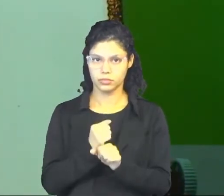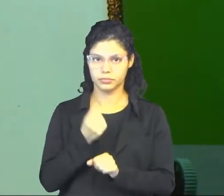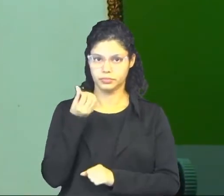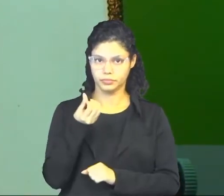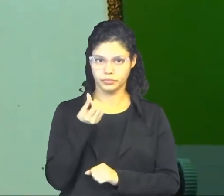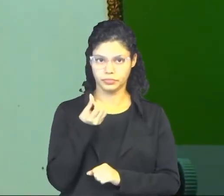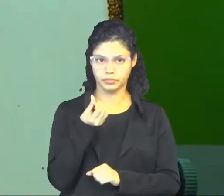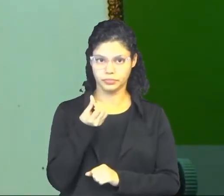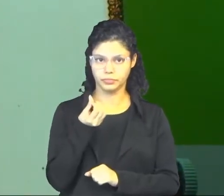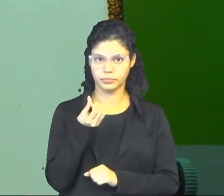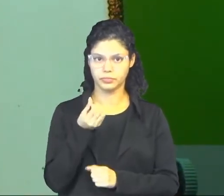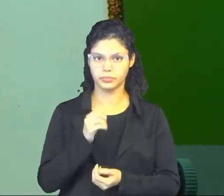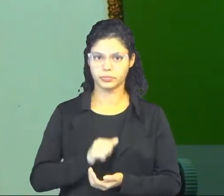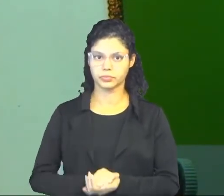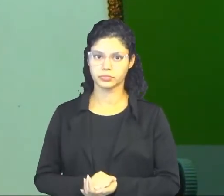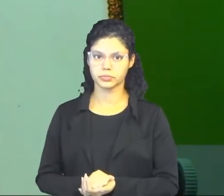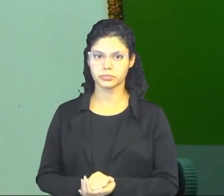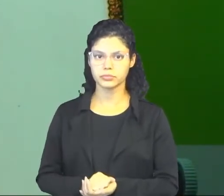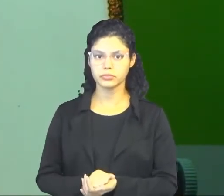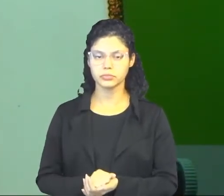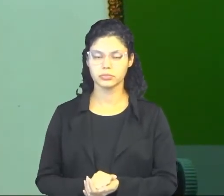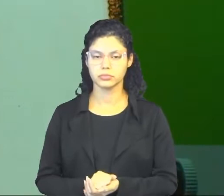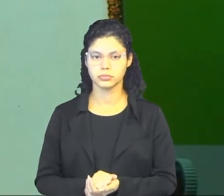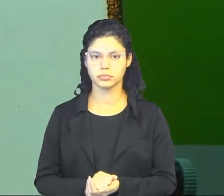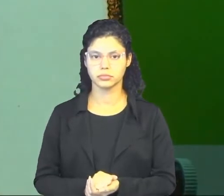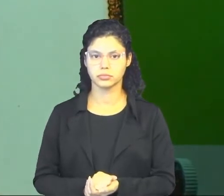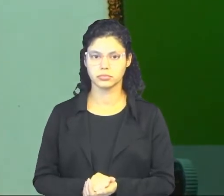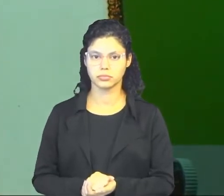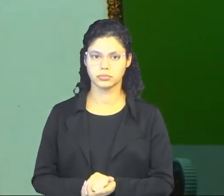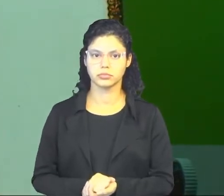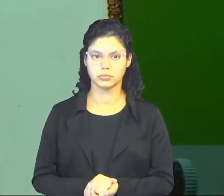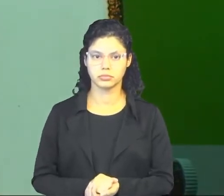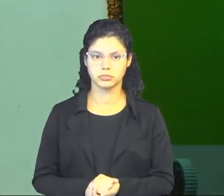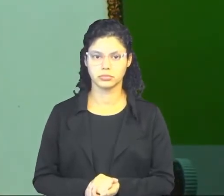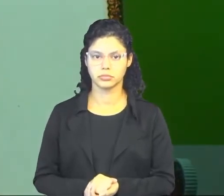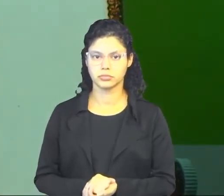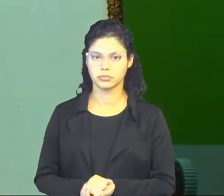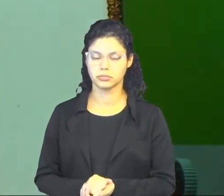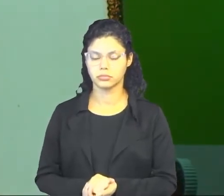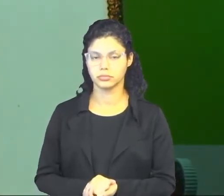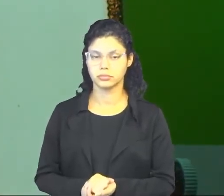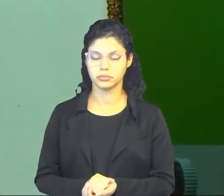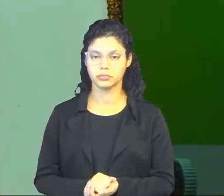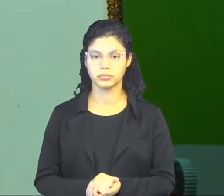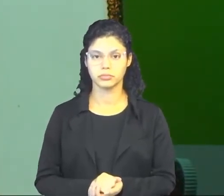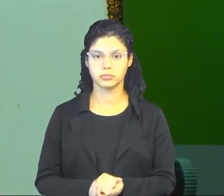6. 1 mais 6, adicionando fica quanto?